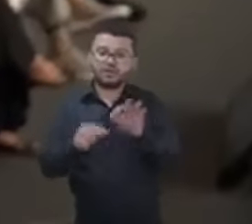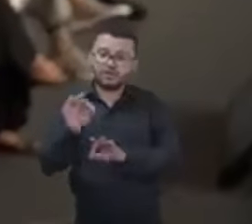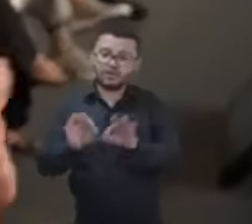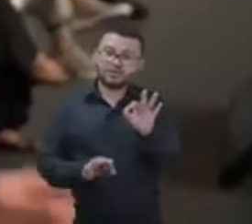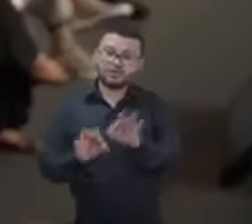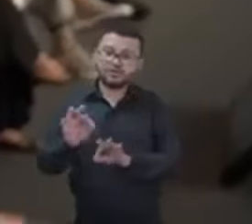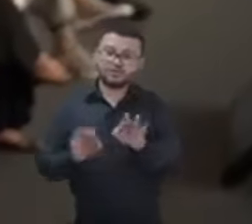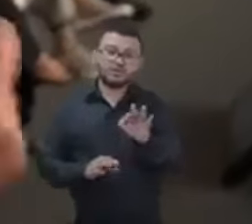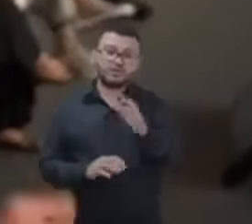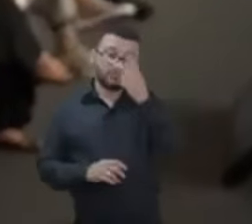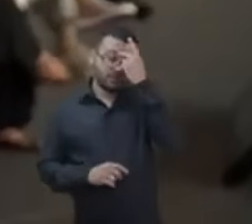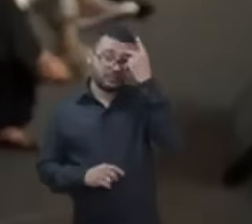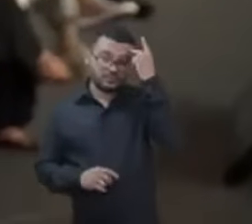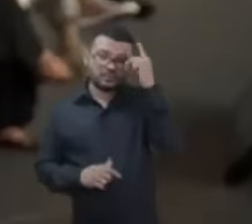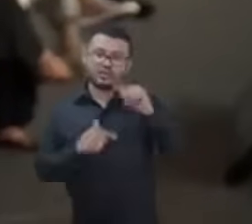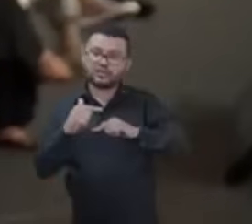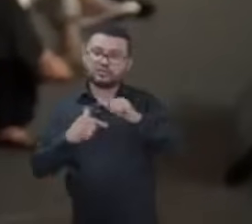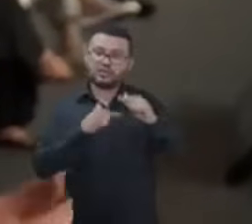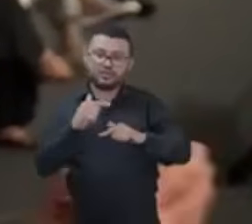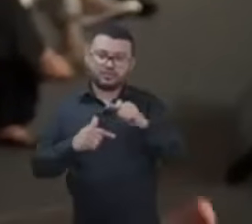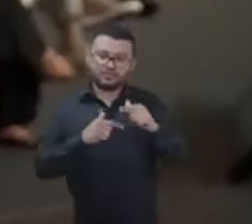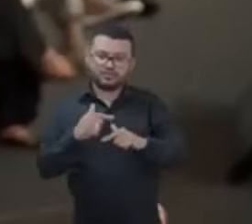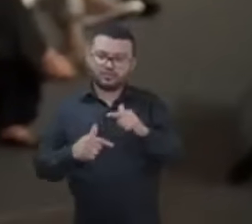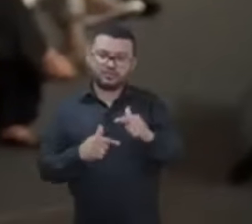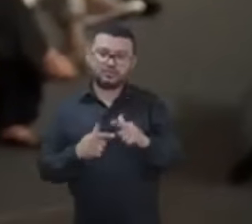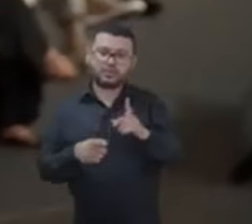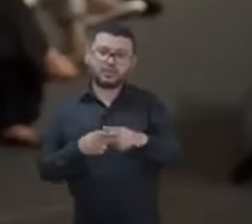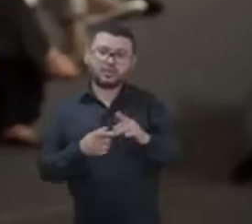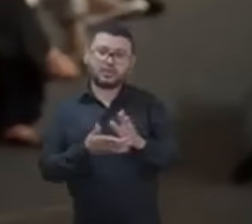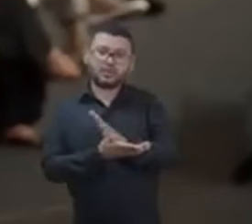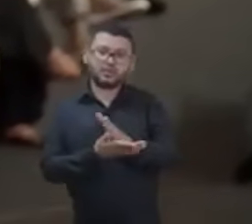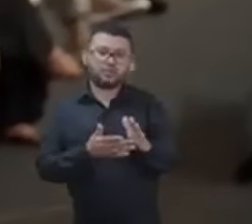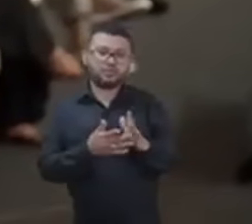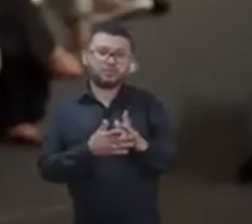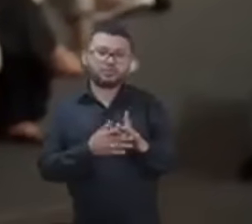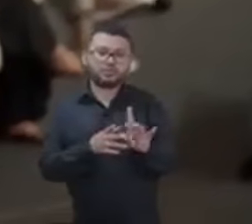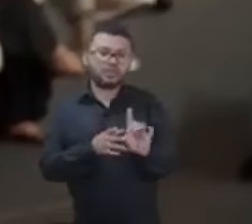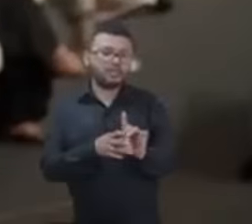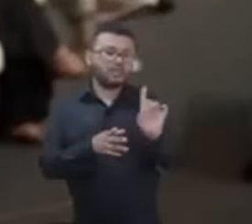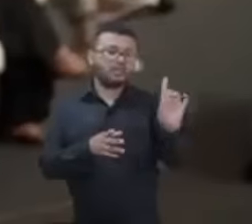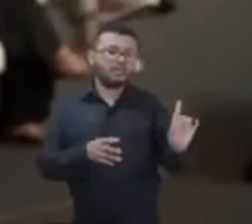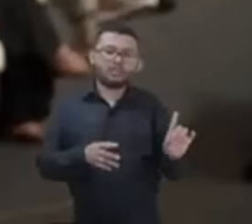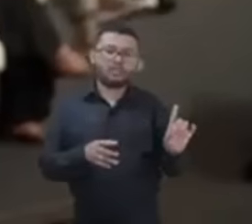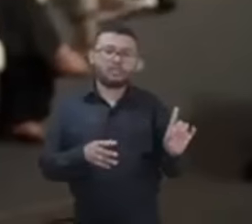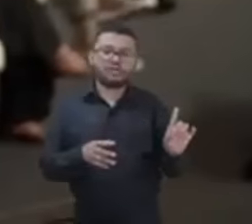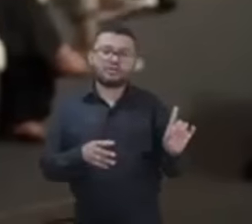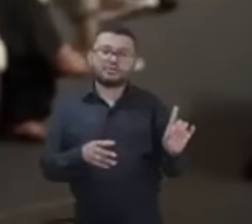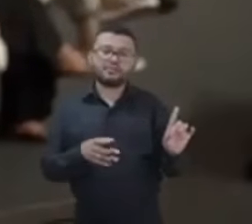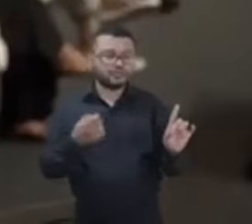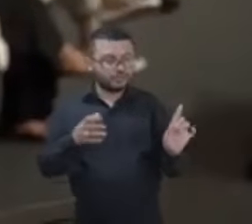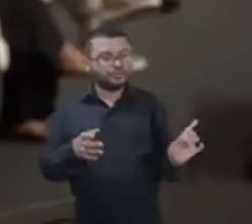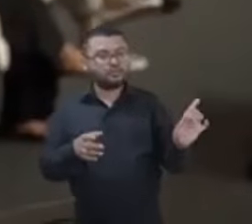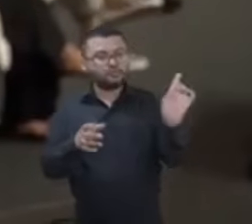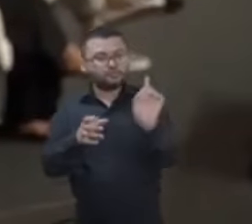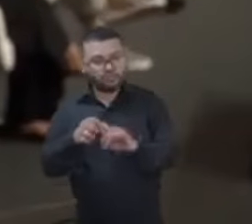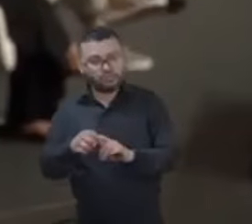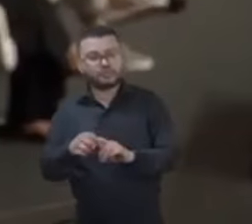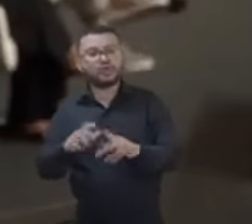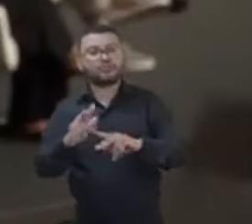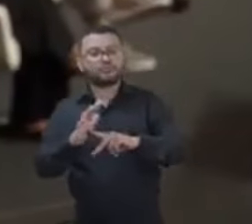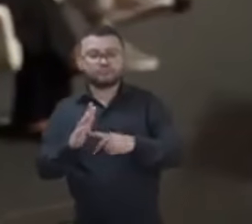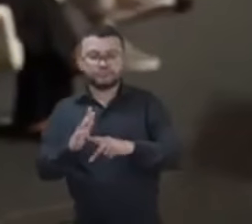dialogar com as trabalhadoras e trabalhadores que estão se afastando das formas mais tradicionais de organização do movimento